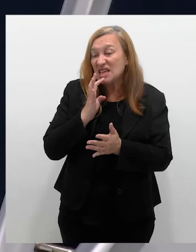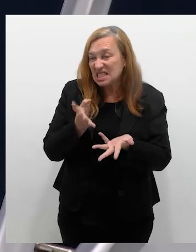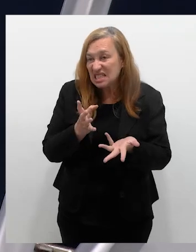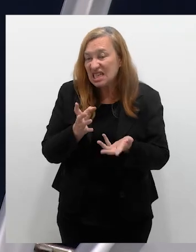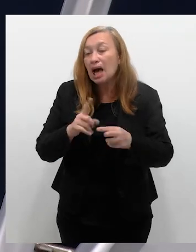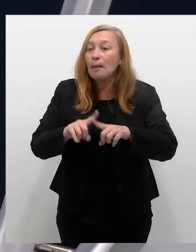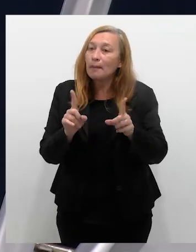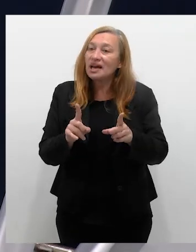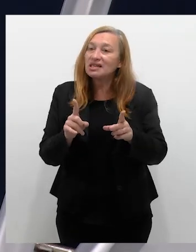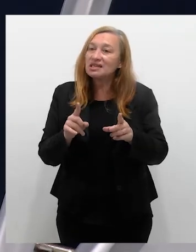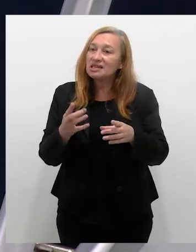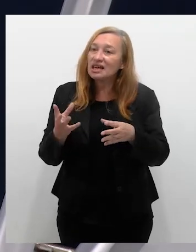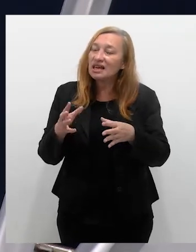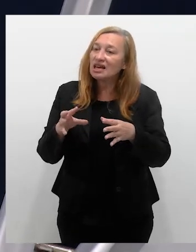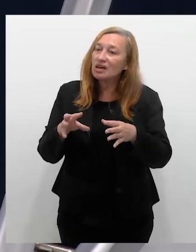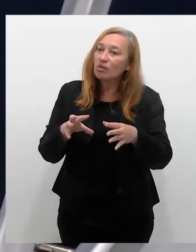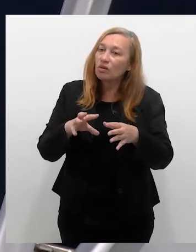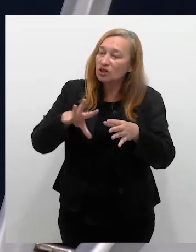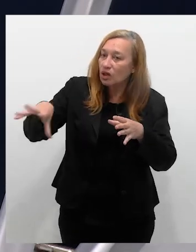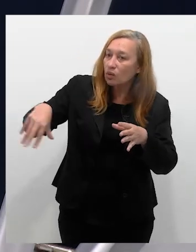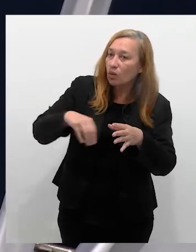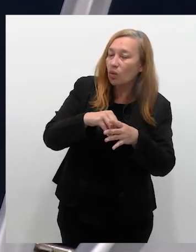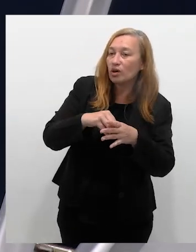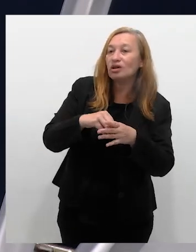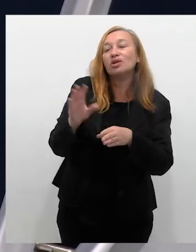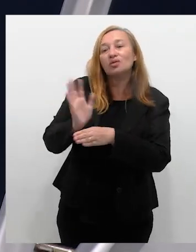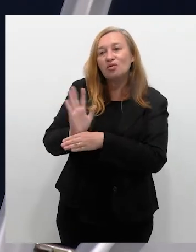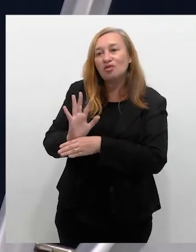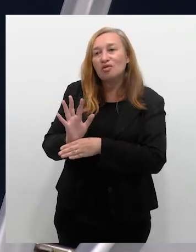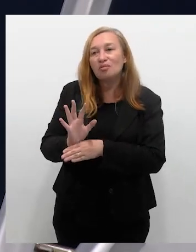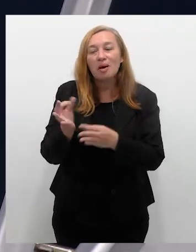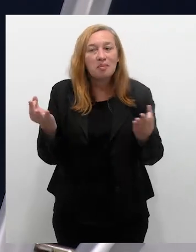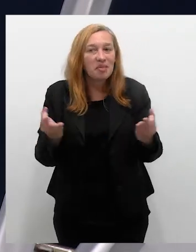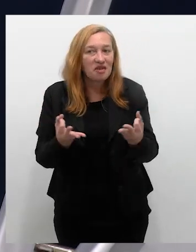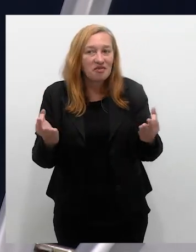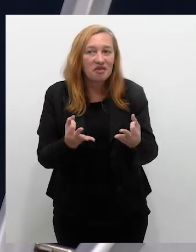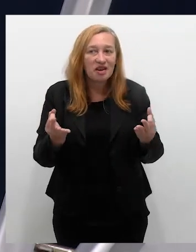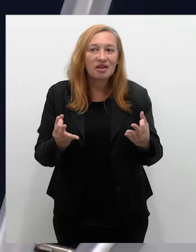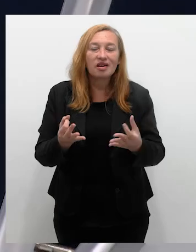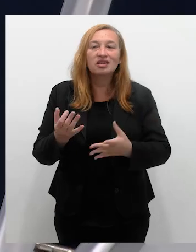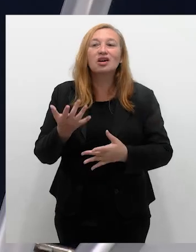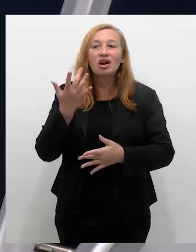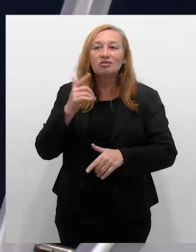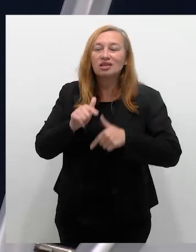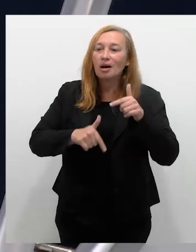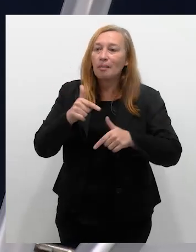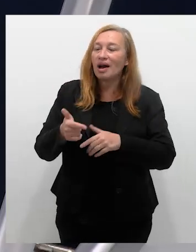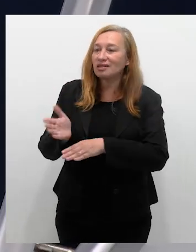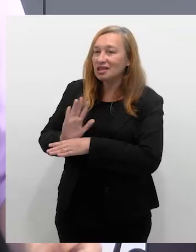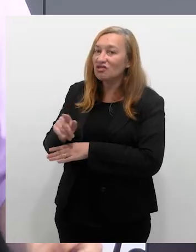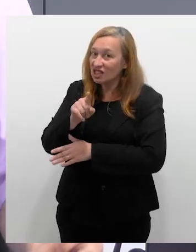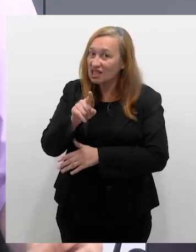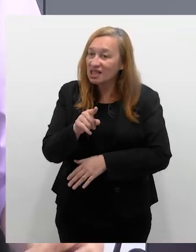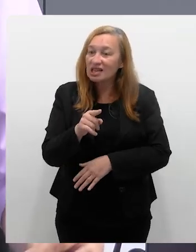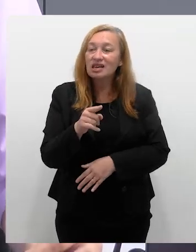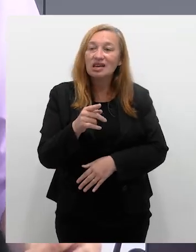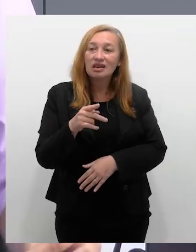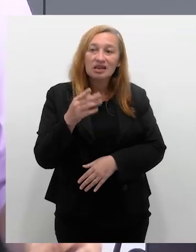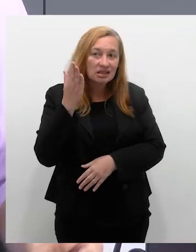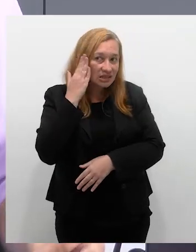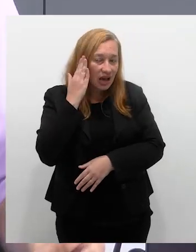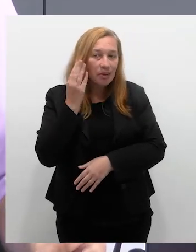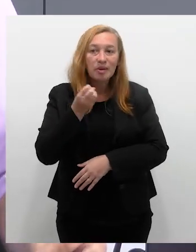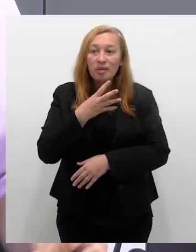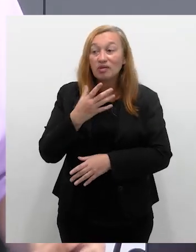ela entra num roteiro cinematográfico incrível. Então eu acho que essa é uma das missões do cinema também. E você tem muita propriedade, porque